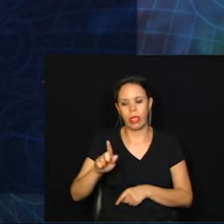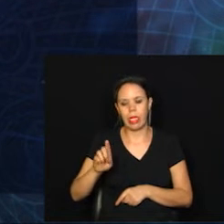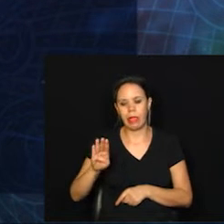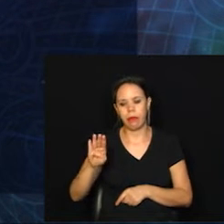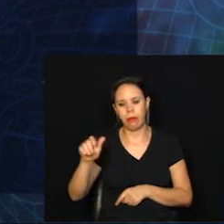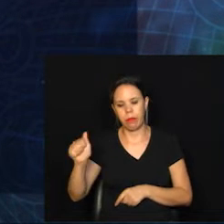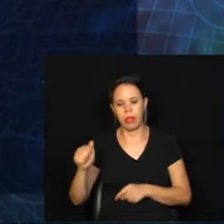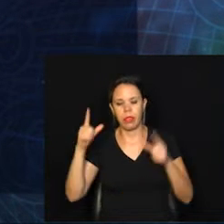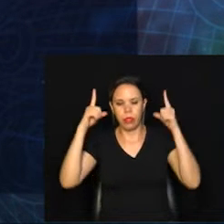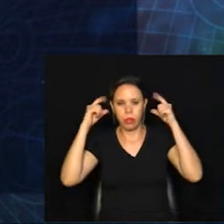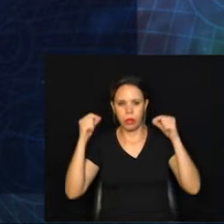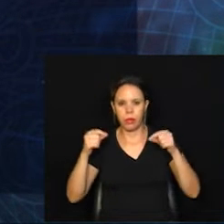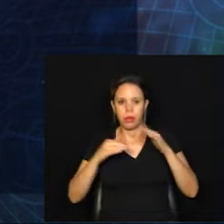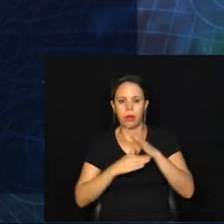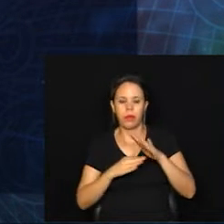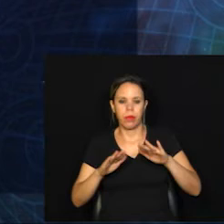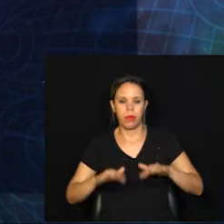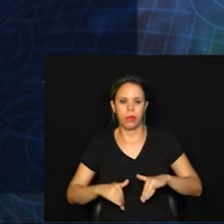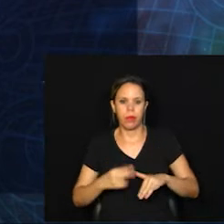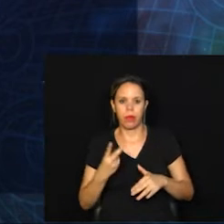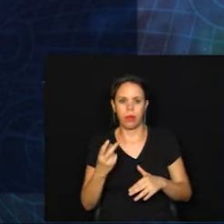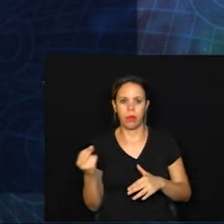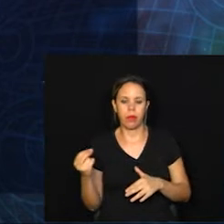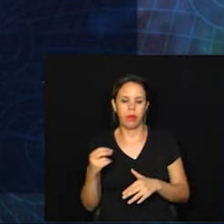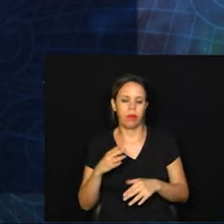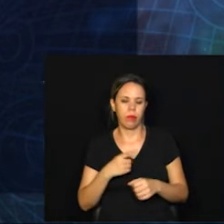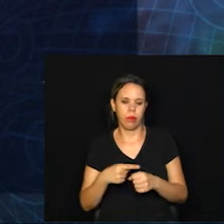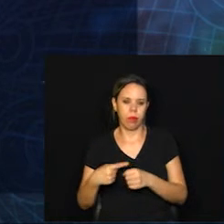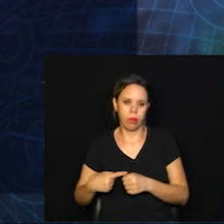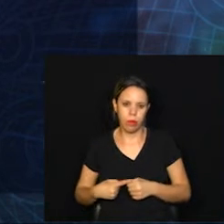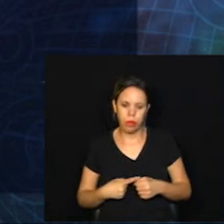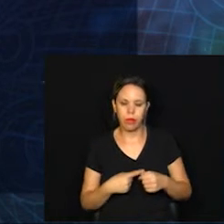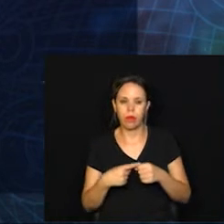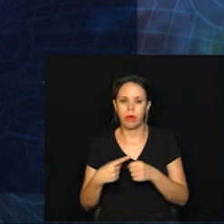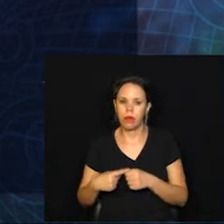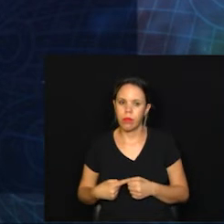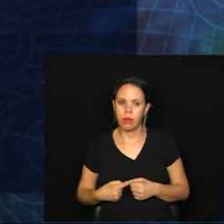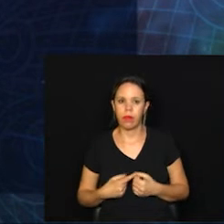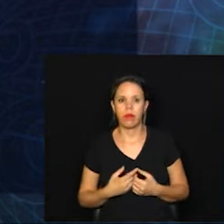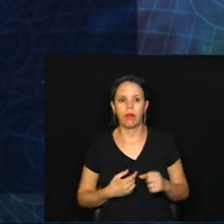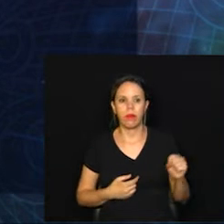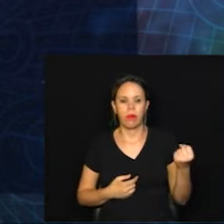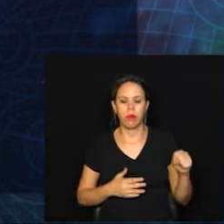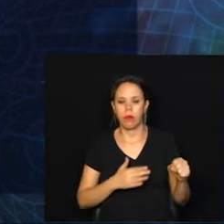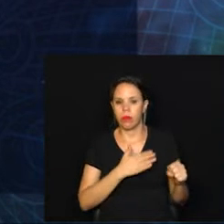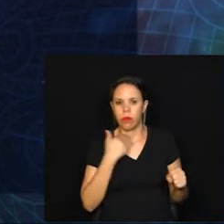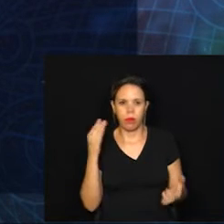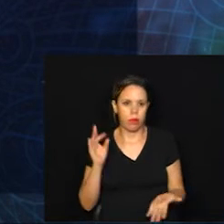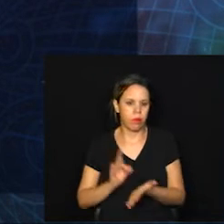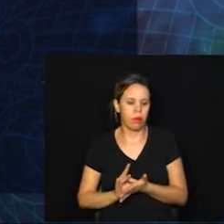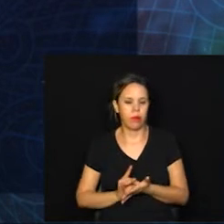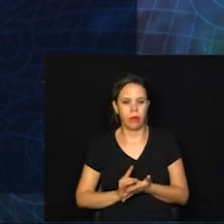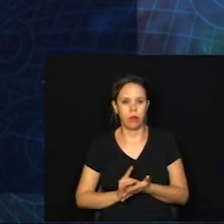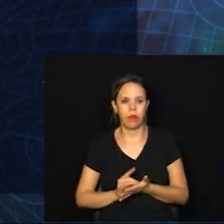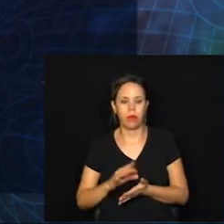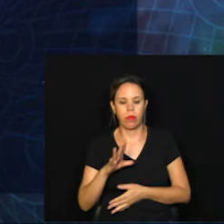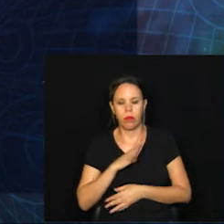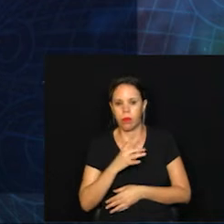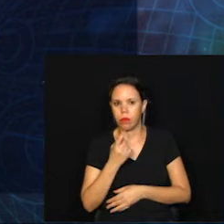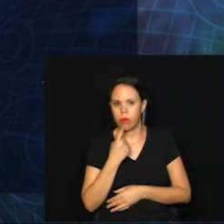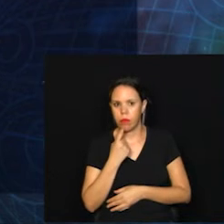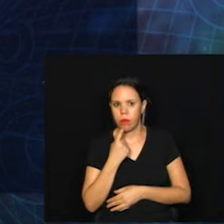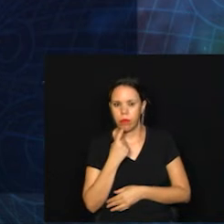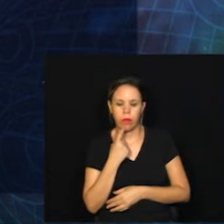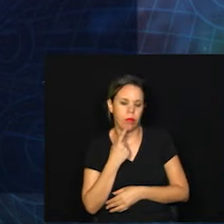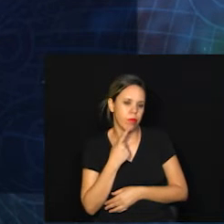aí nesse ranking das 20 cidades da região metropolitana. Mais 8 óbitos confirmados na cidade de